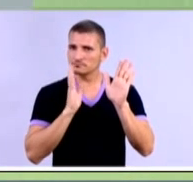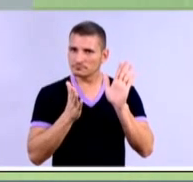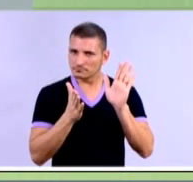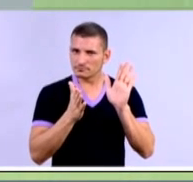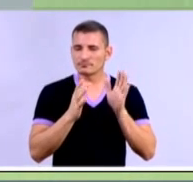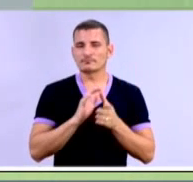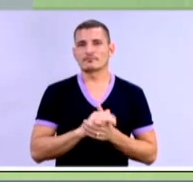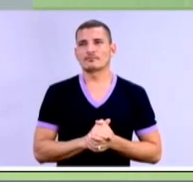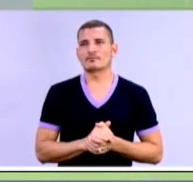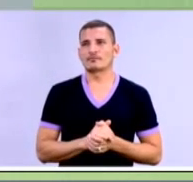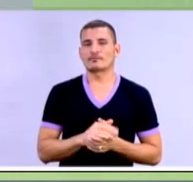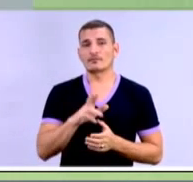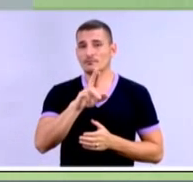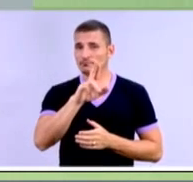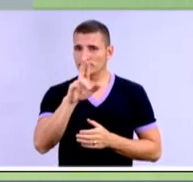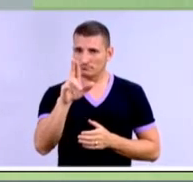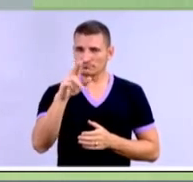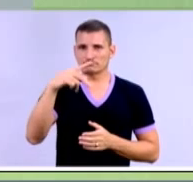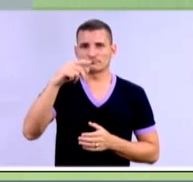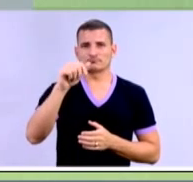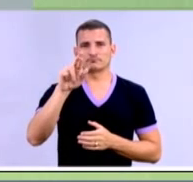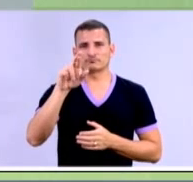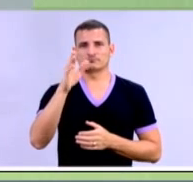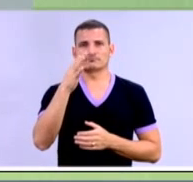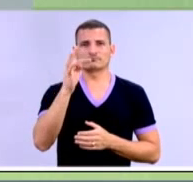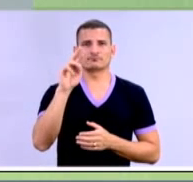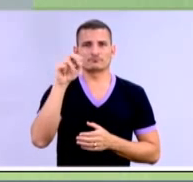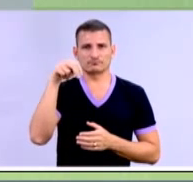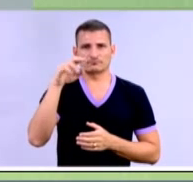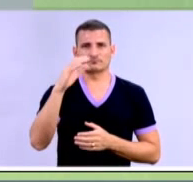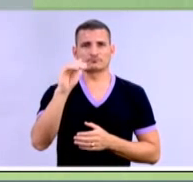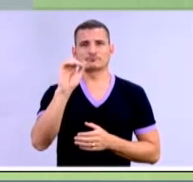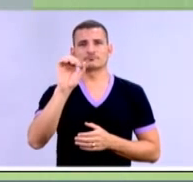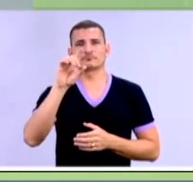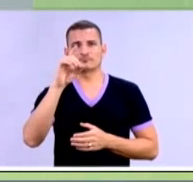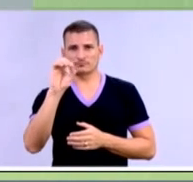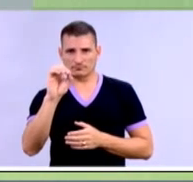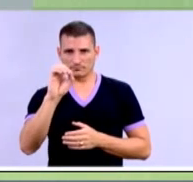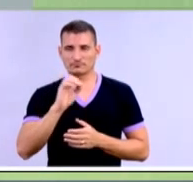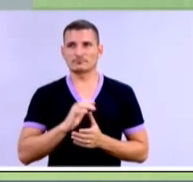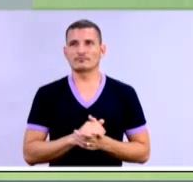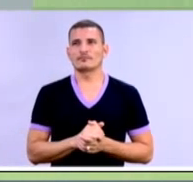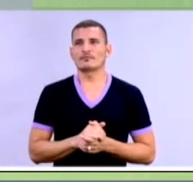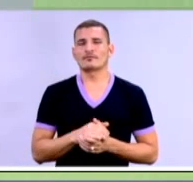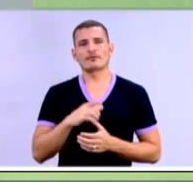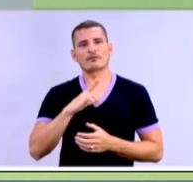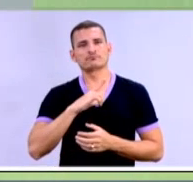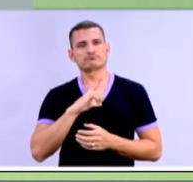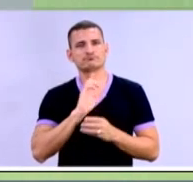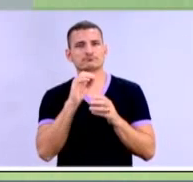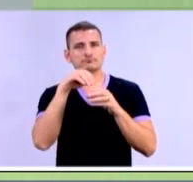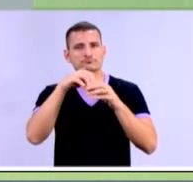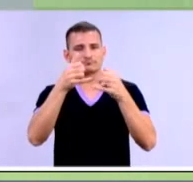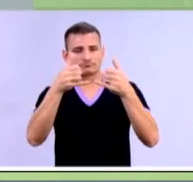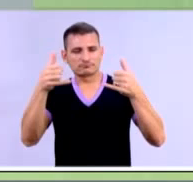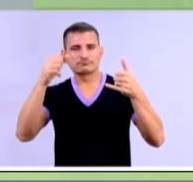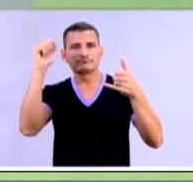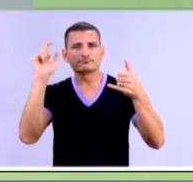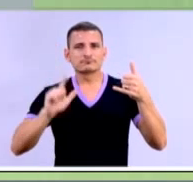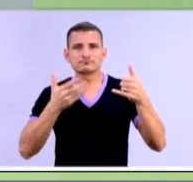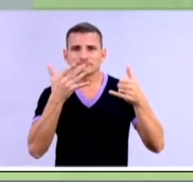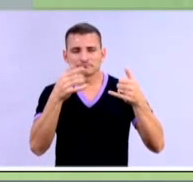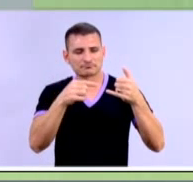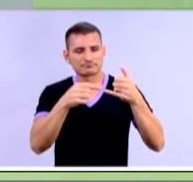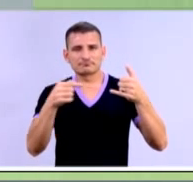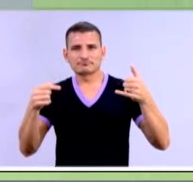trançado. O cabo, na verdade, ele está chegando até o conector e tem um monte de fiozinho dentro, correto? Esse é o